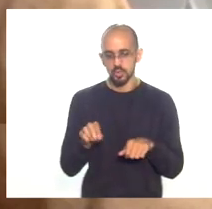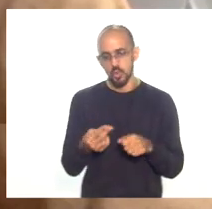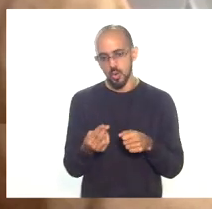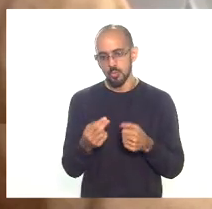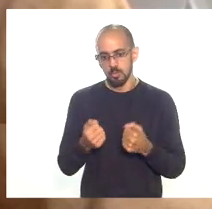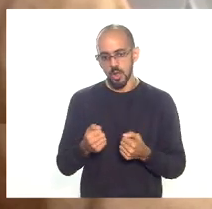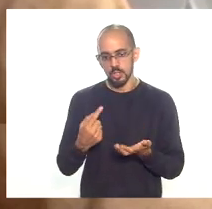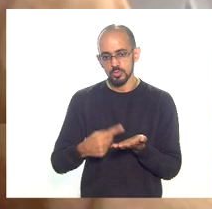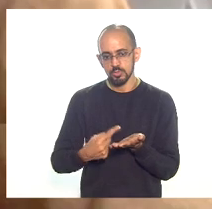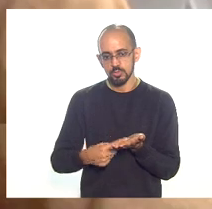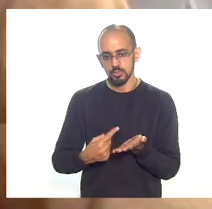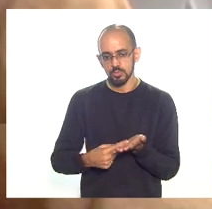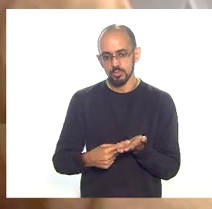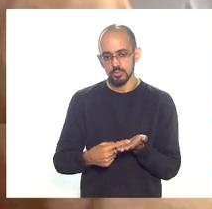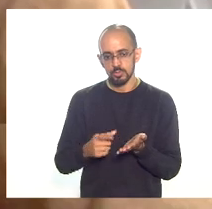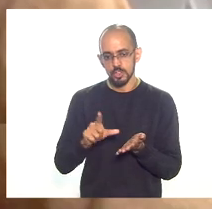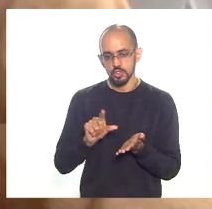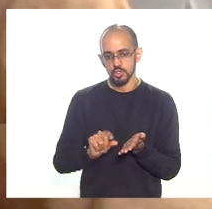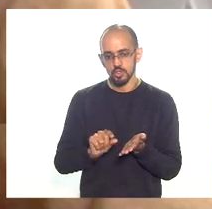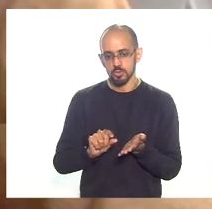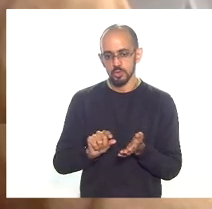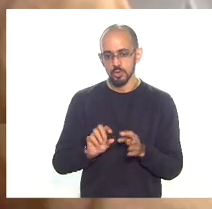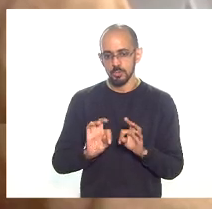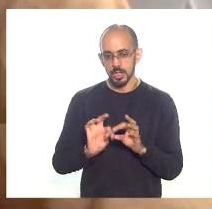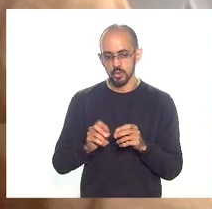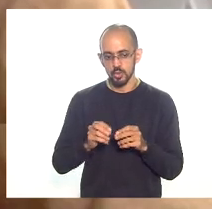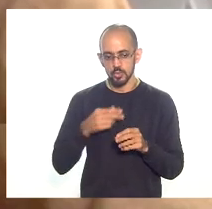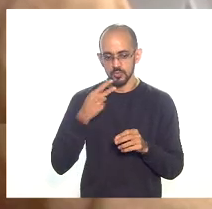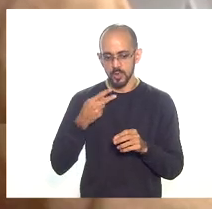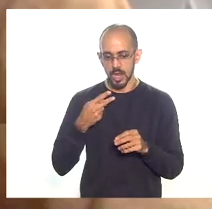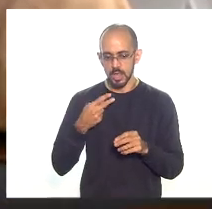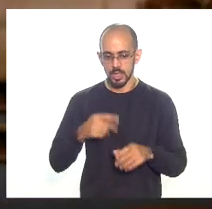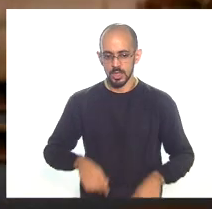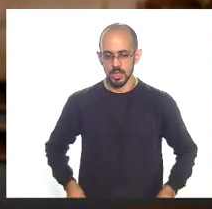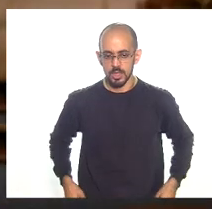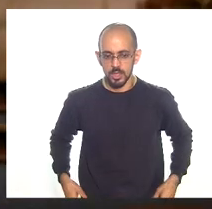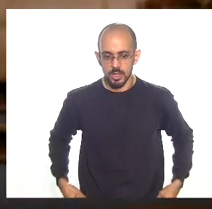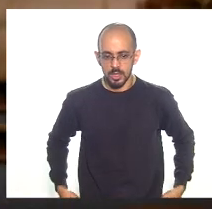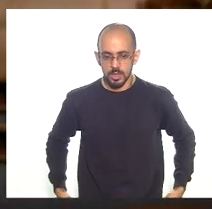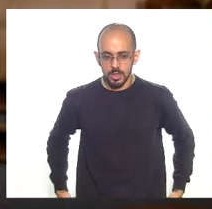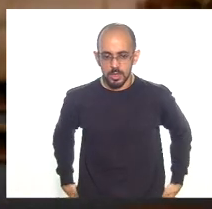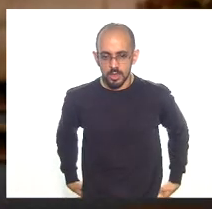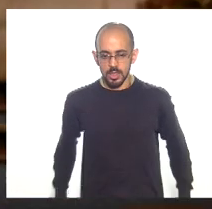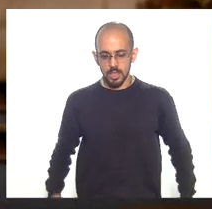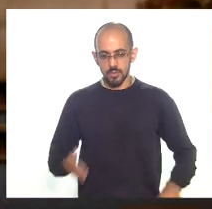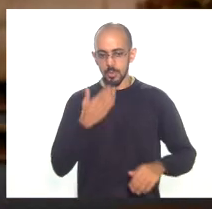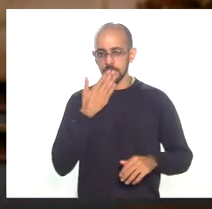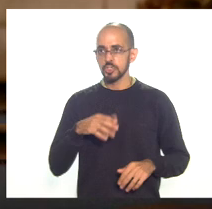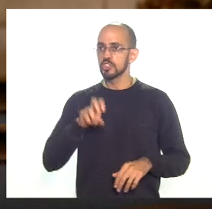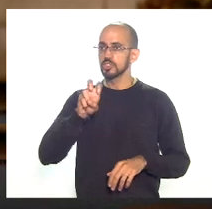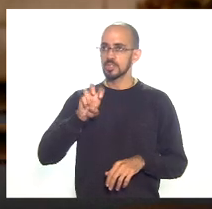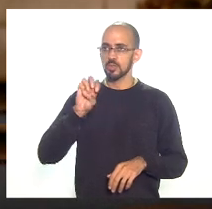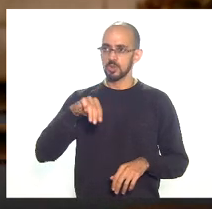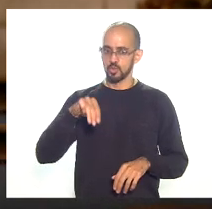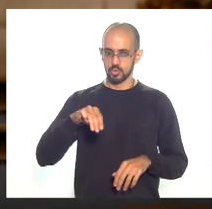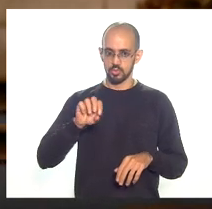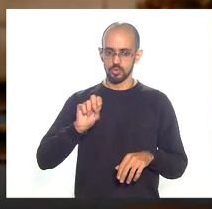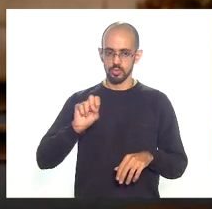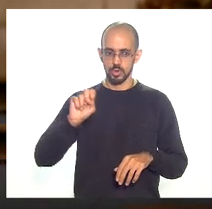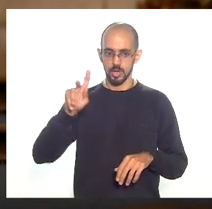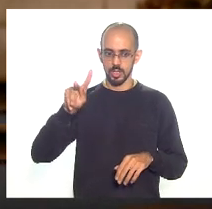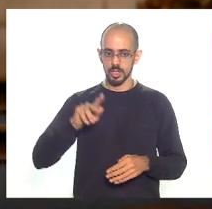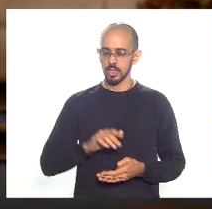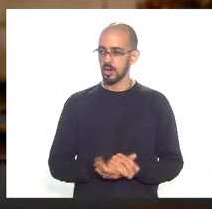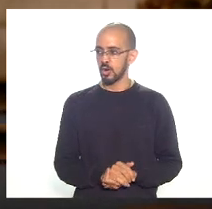acordo de procedimento pra diminuir pra que todos possam falar eu vou encaminhar cinco minutos pode ser? pode